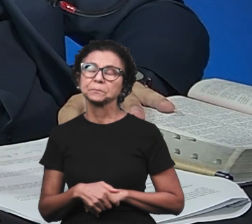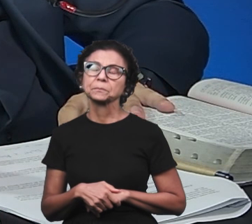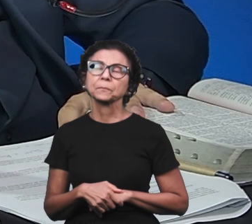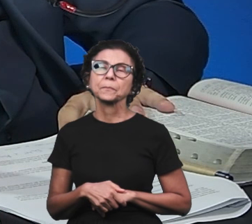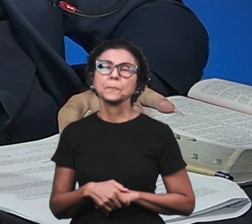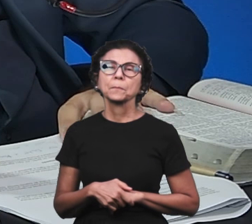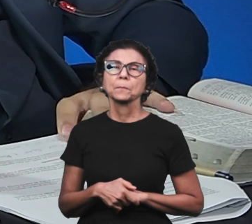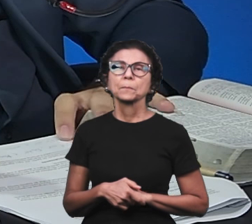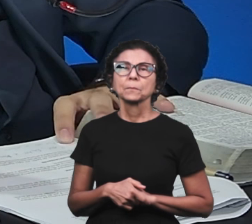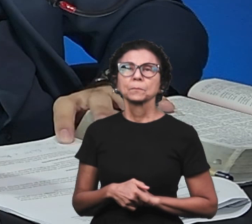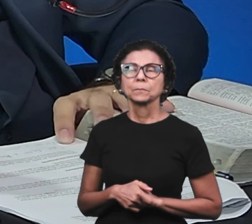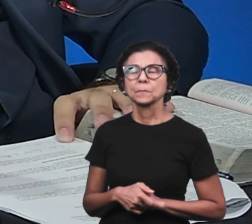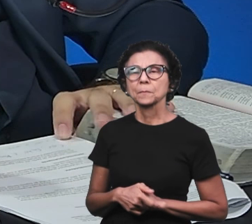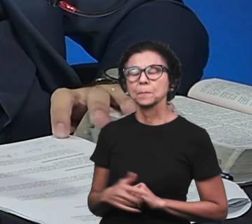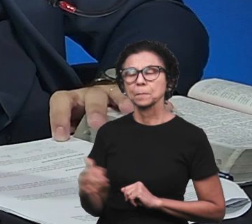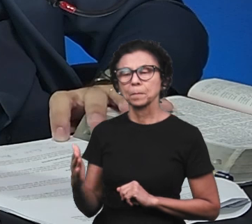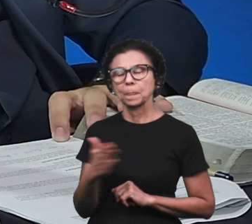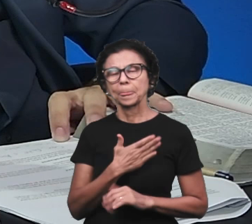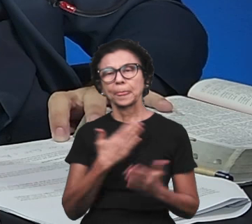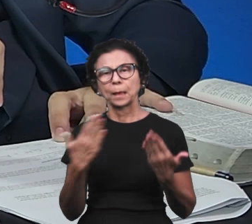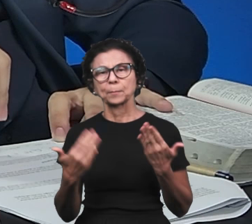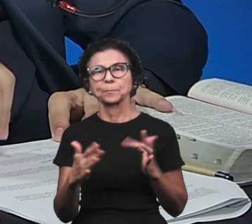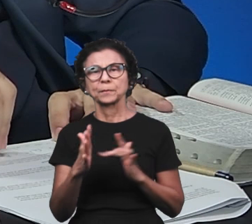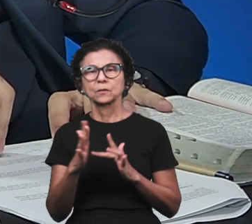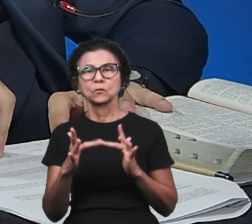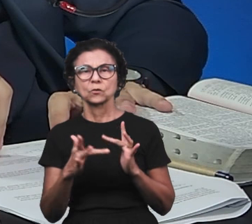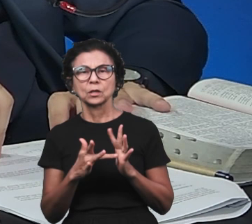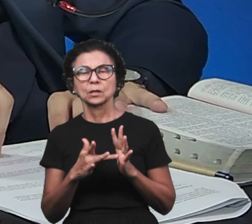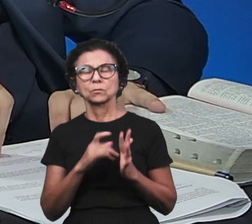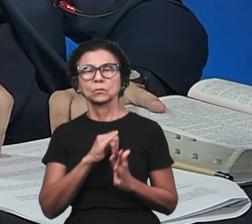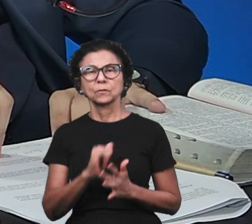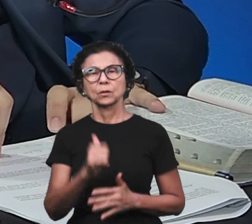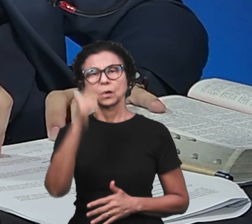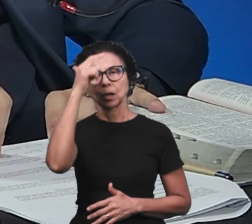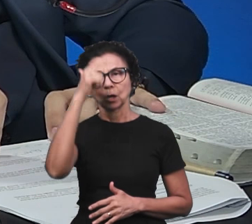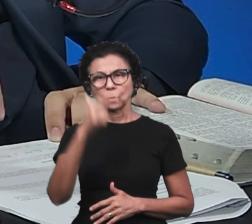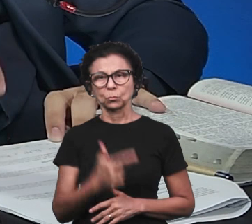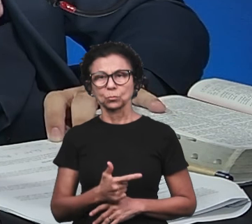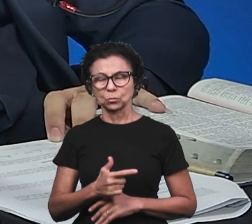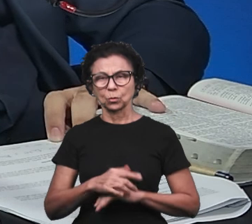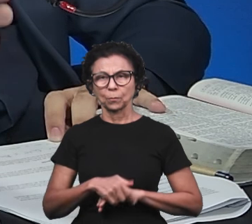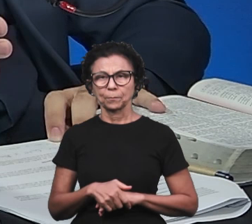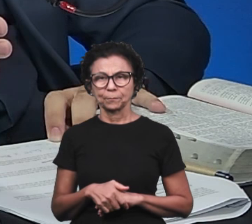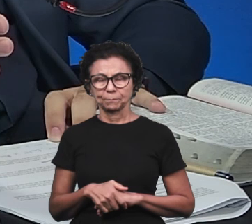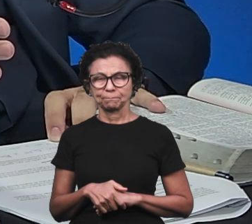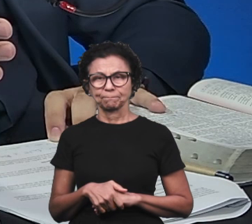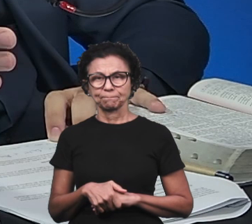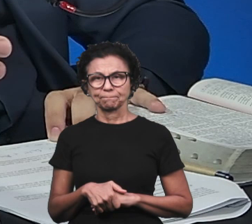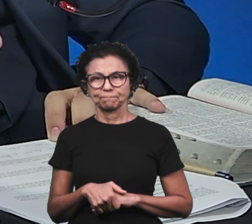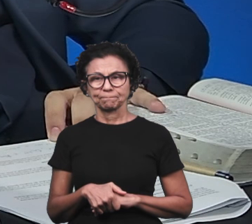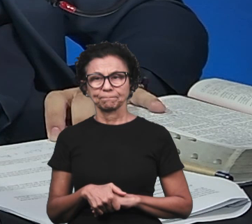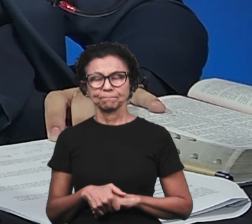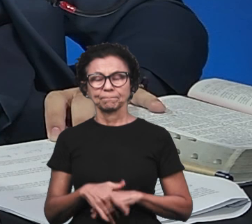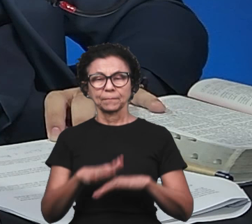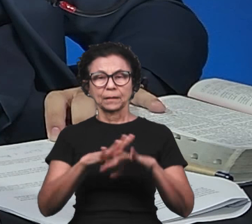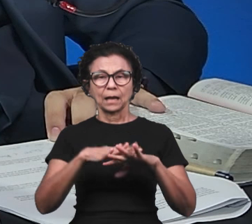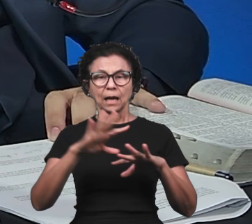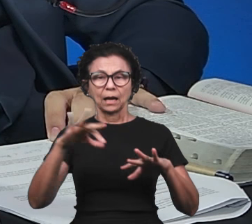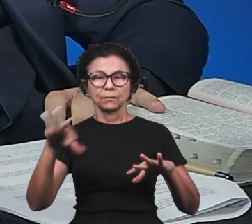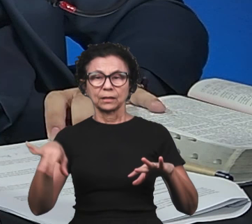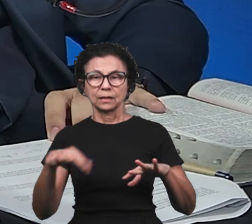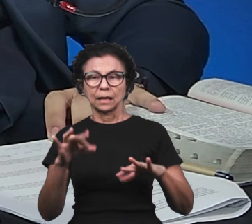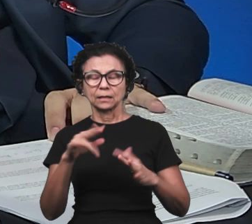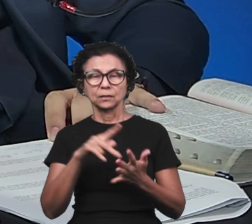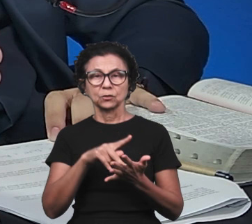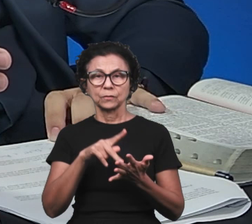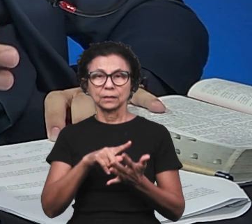muito importantes. Jesus diz assim: eu sou a videira verdadeira, e vós as varas. Toda vara que em